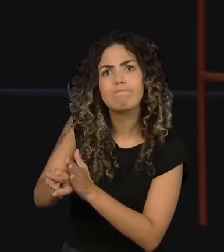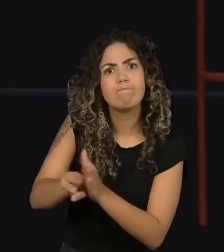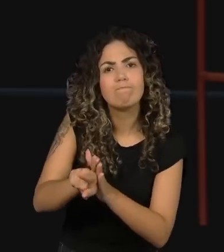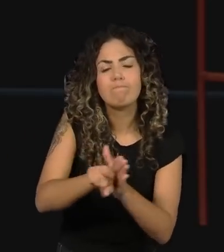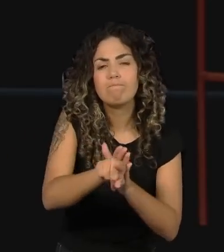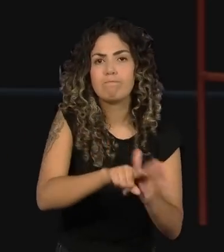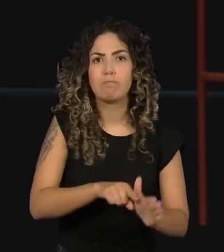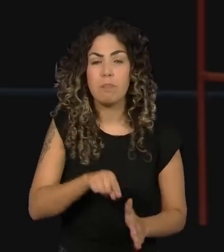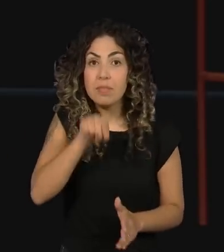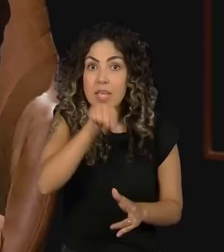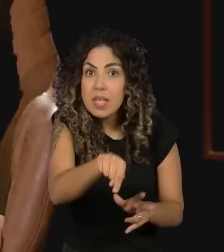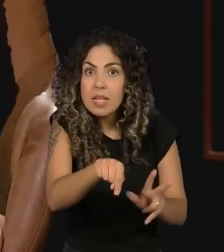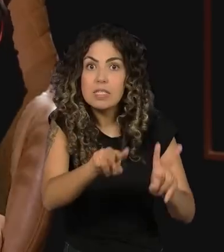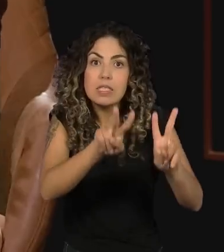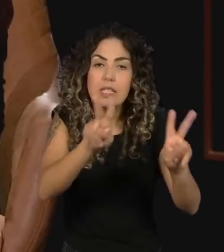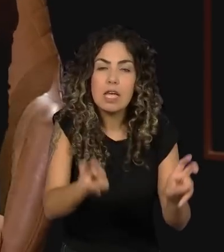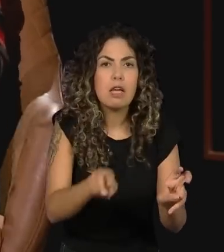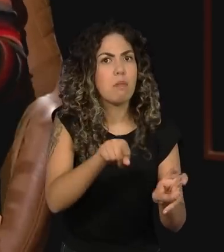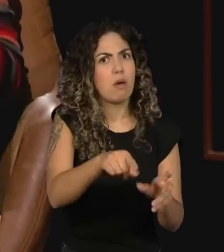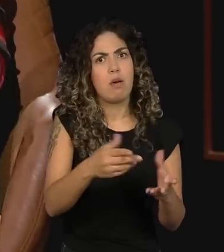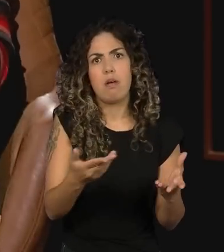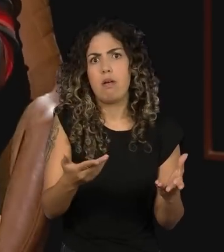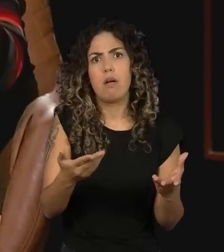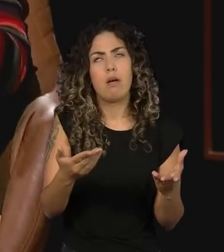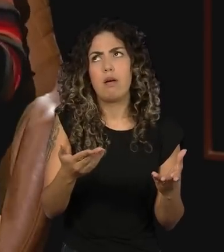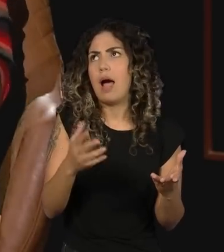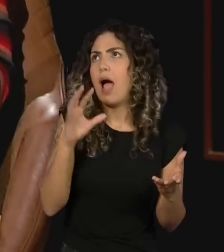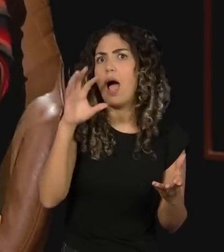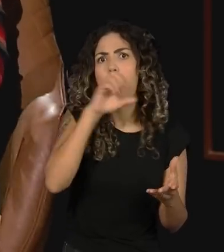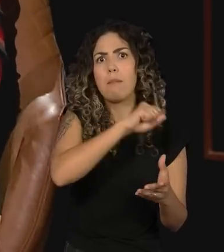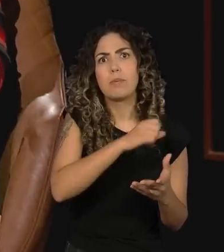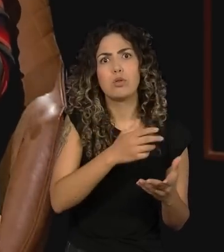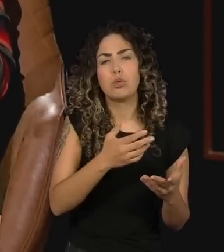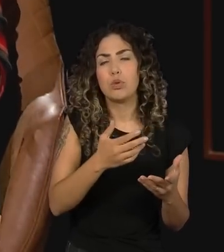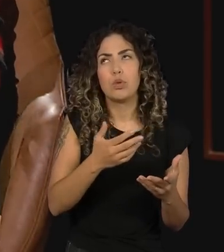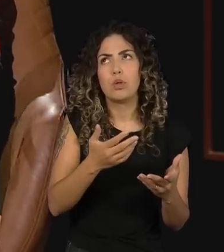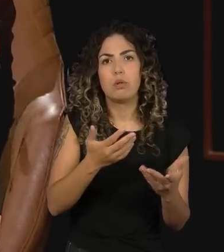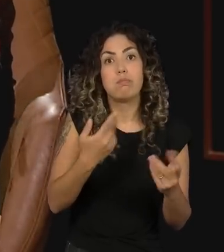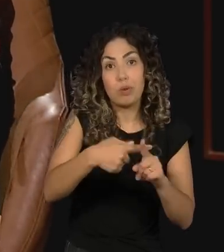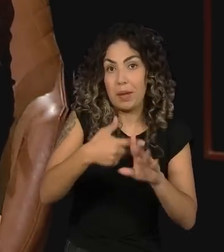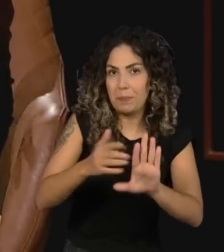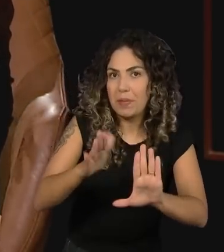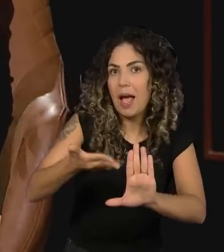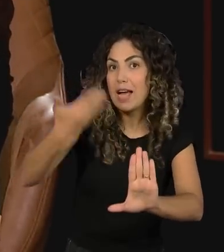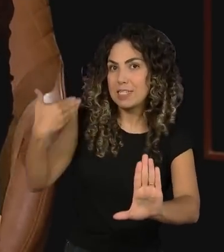na caixa de chicletes ping-pong, que rapidamente porque